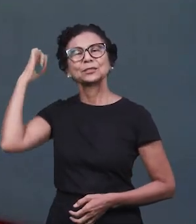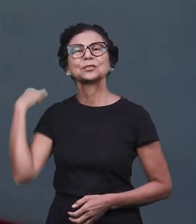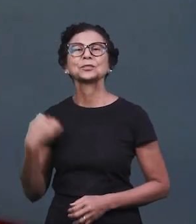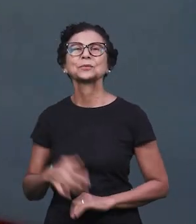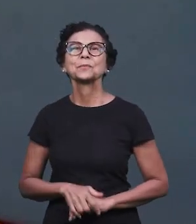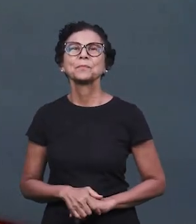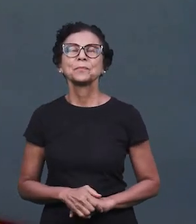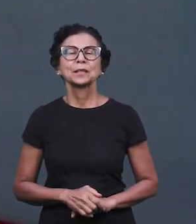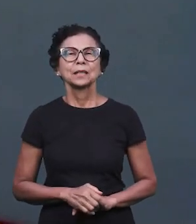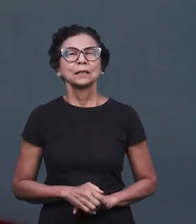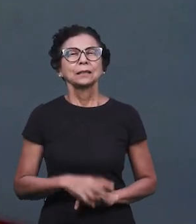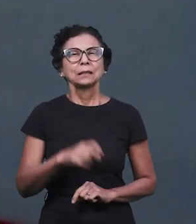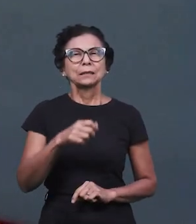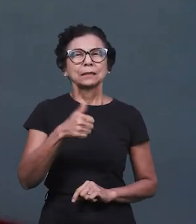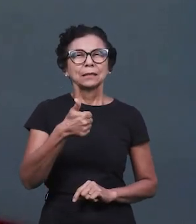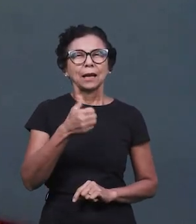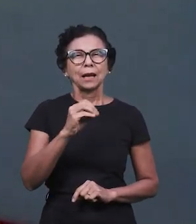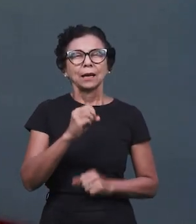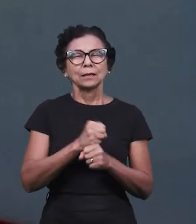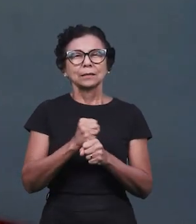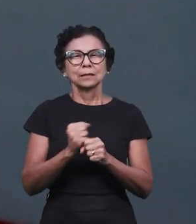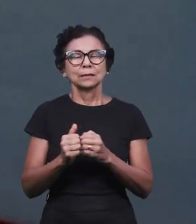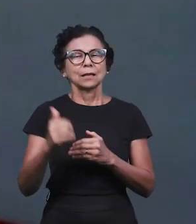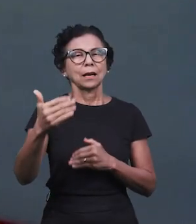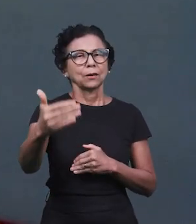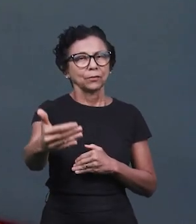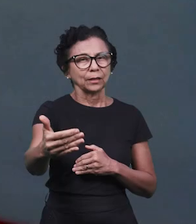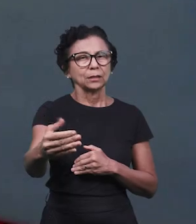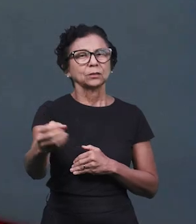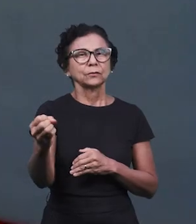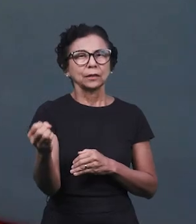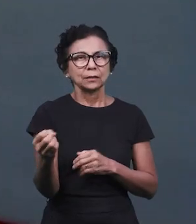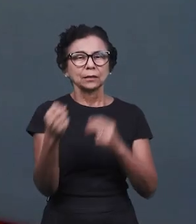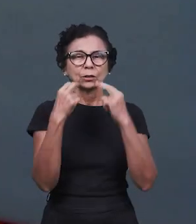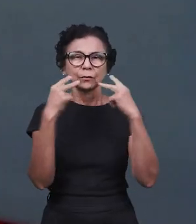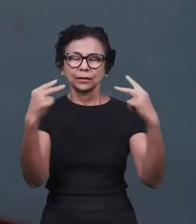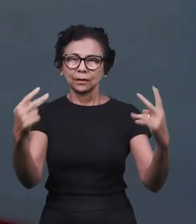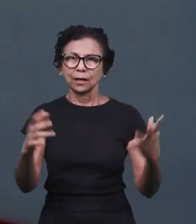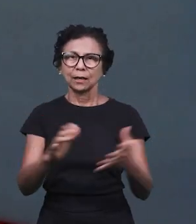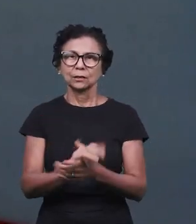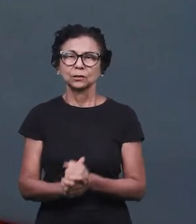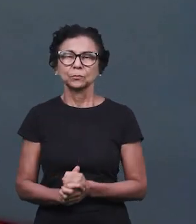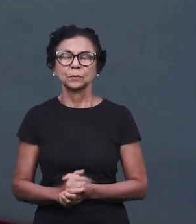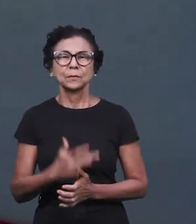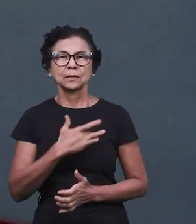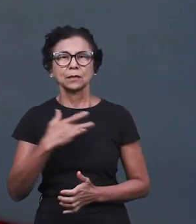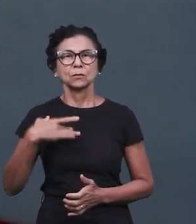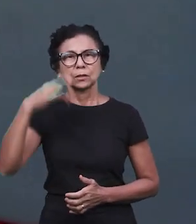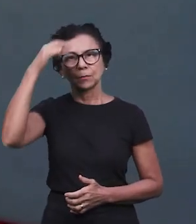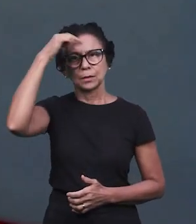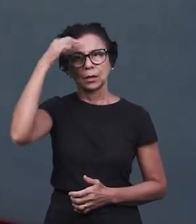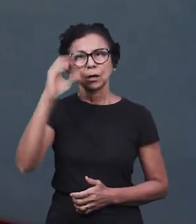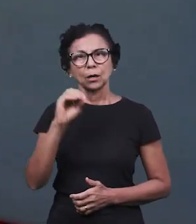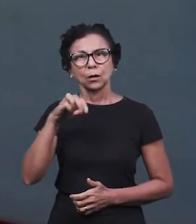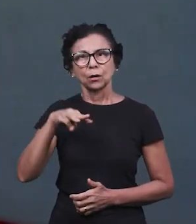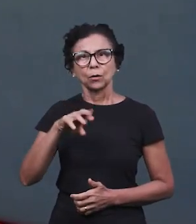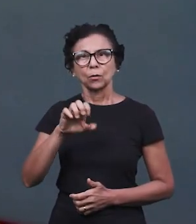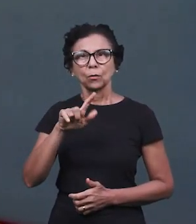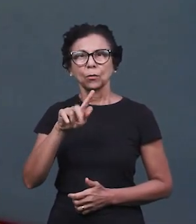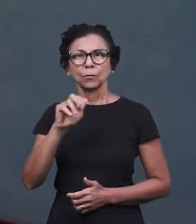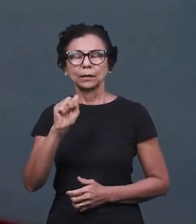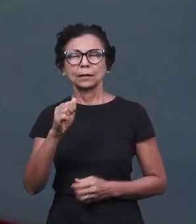bastante coisas novas em relação a isso. Mas hoje nós já sabemos a influência do ômega 3 na saúde mental, da vitamina B12,